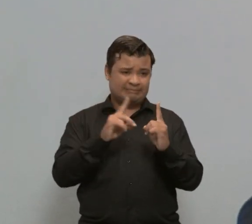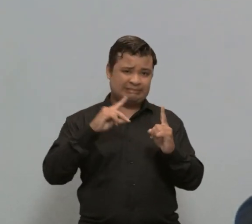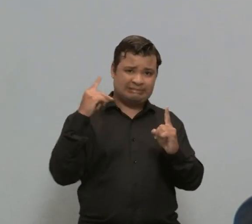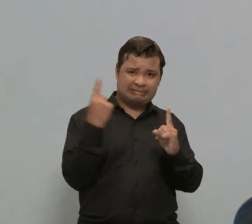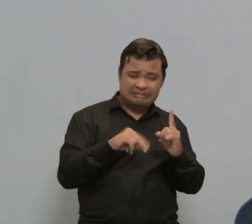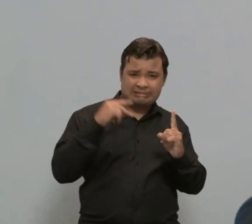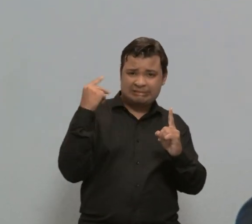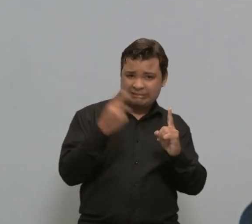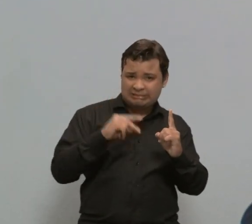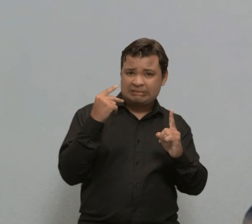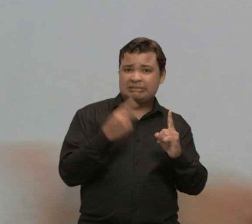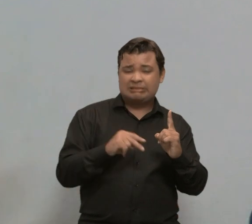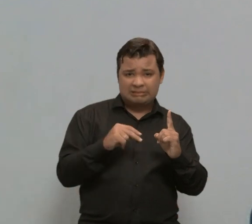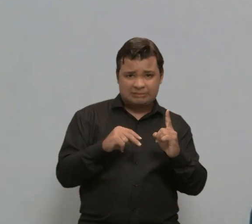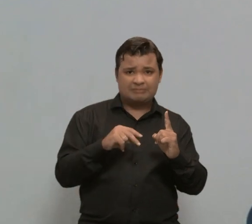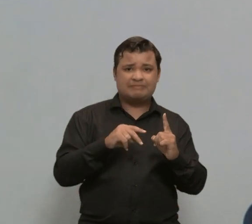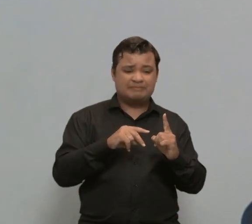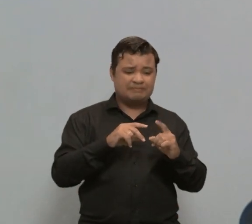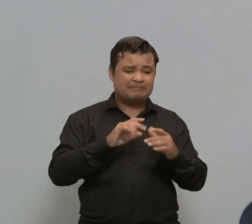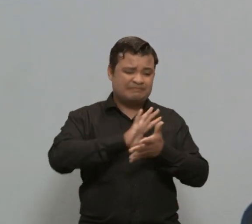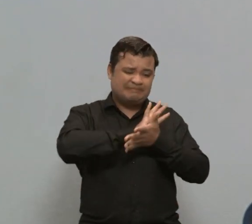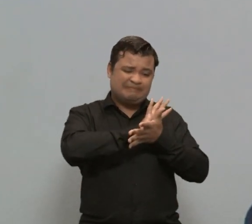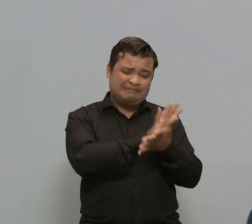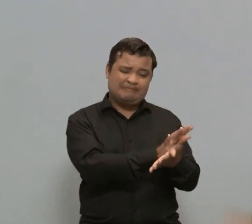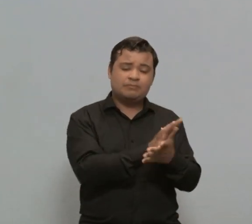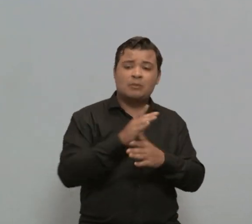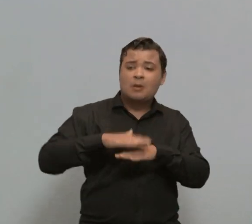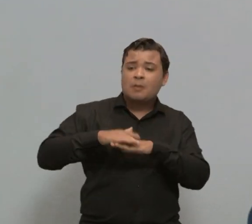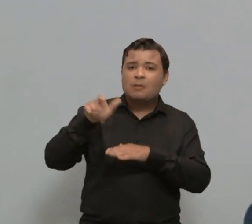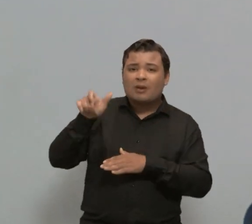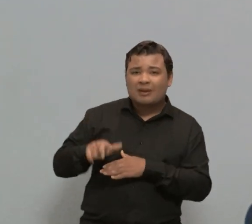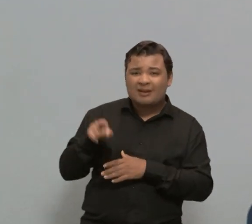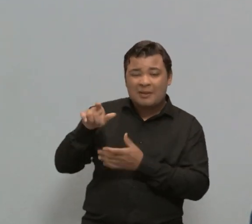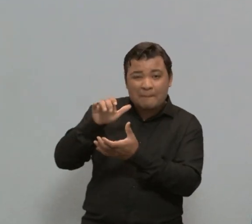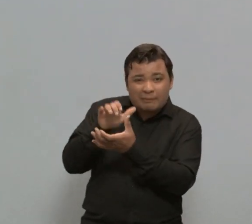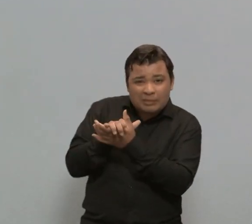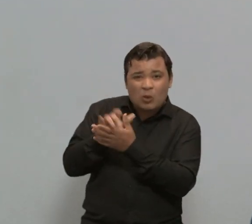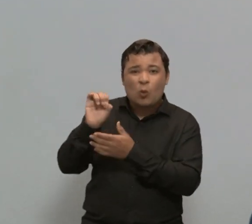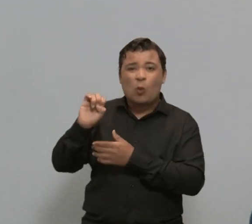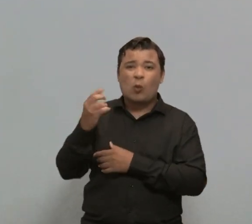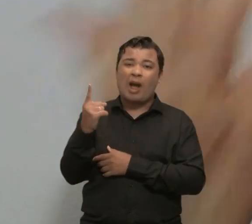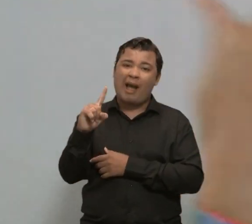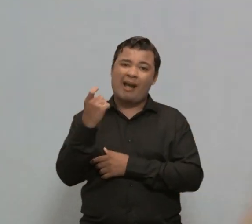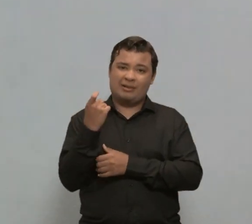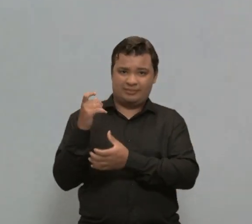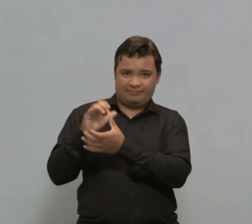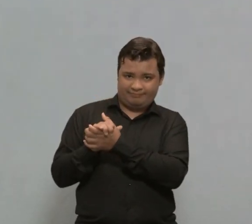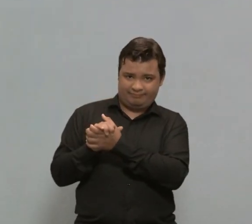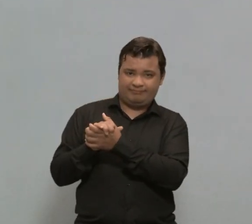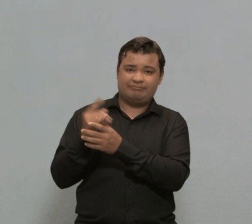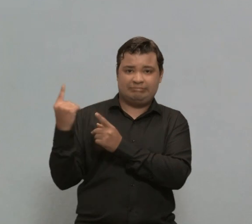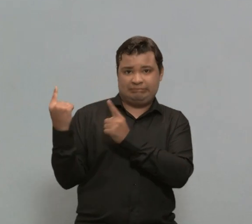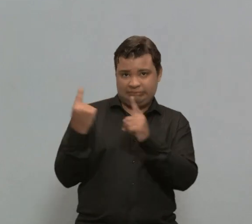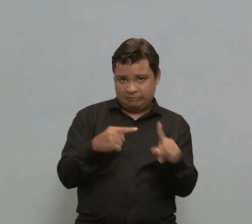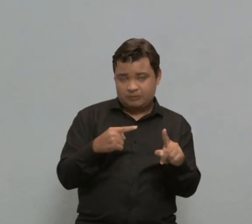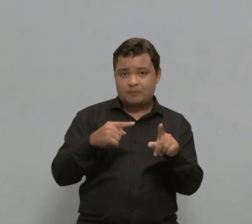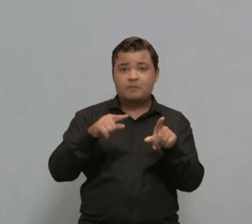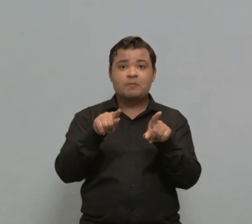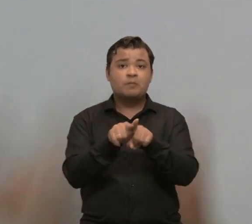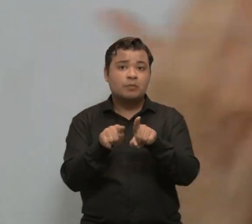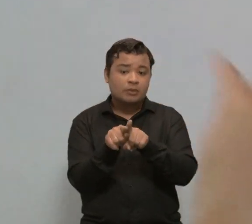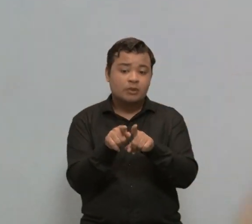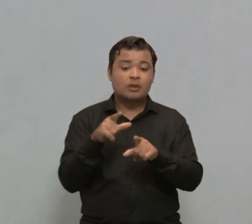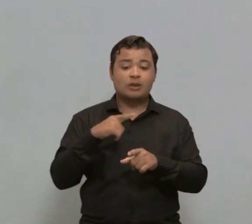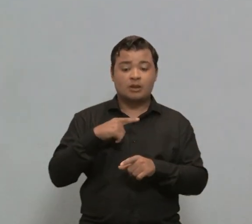doméstica, como você falou, provocada por um parceiro ou ex-parceiro, mas também as violências auto-infligidas, que são aquelas